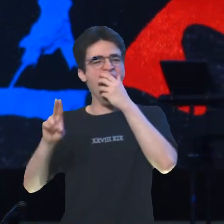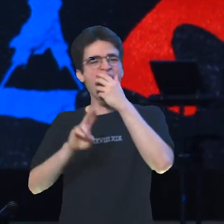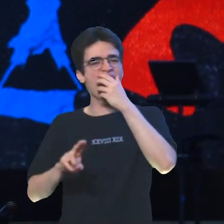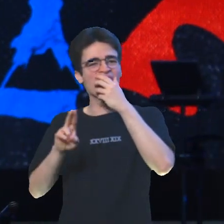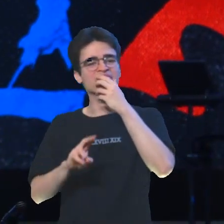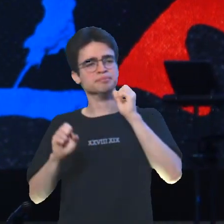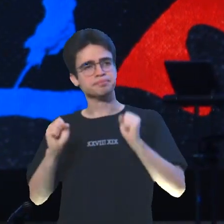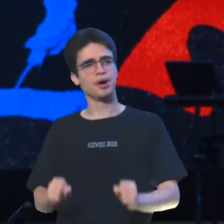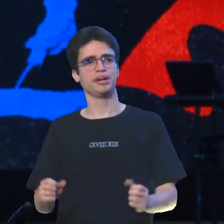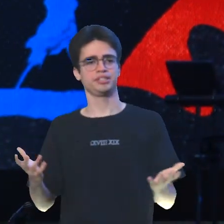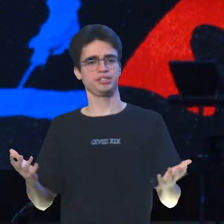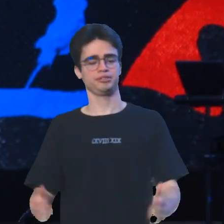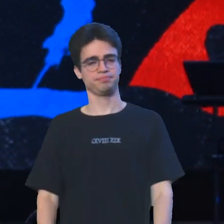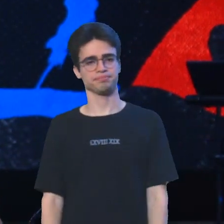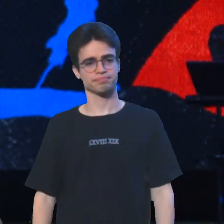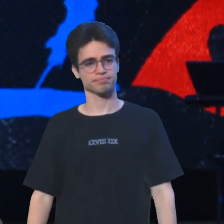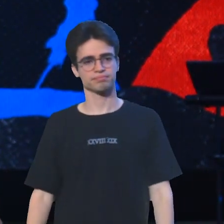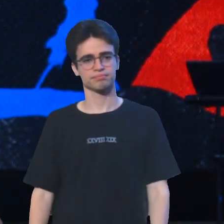Deus?